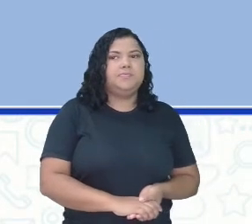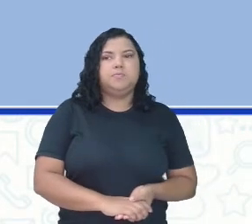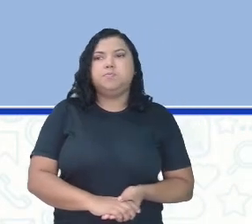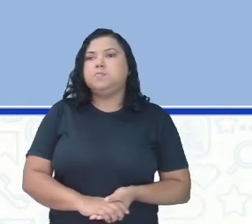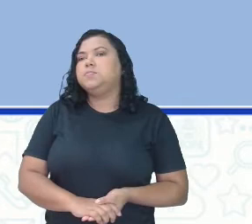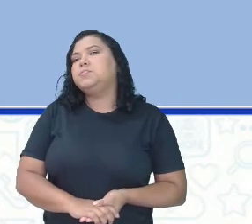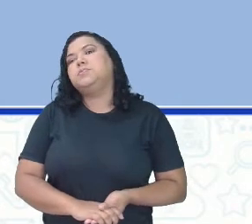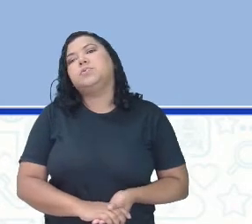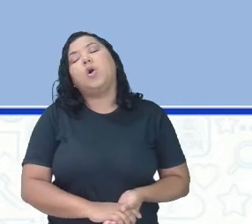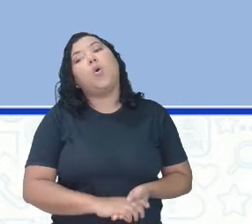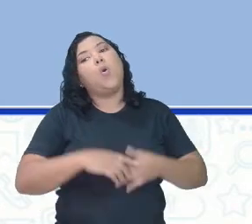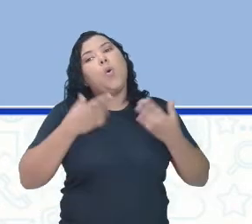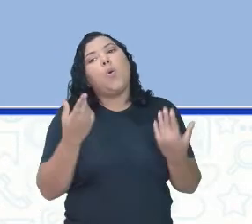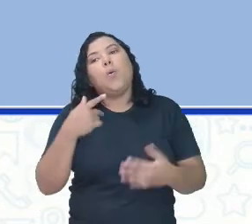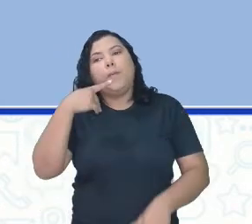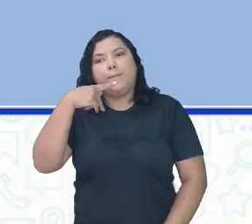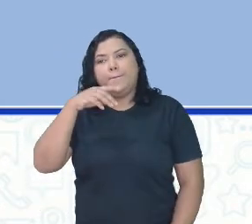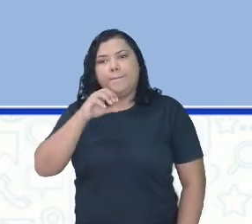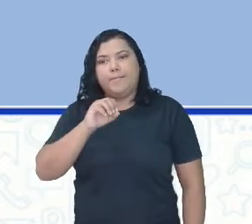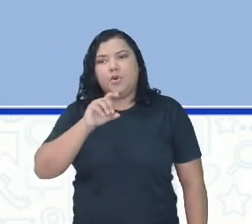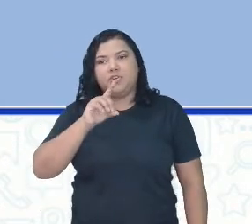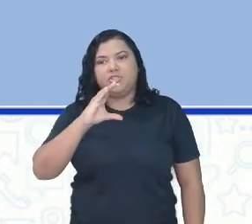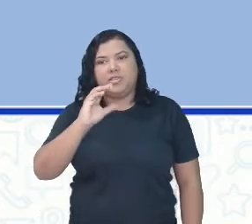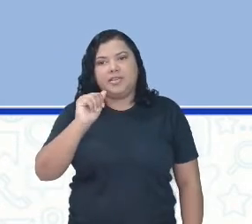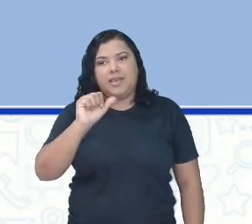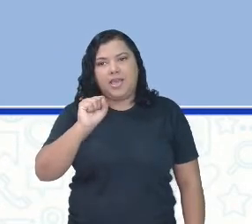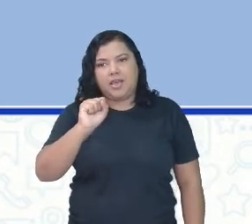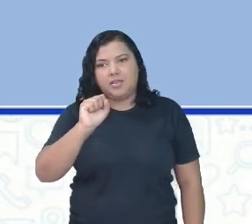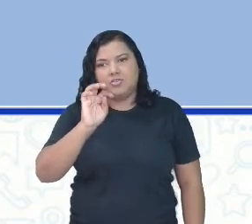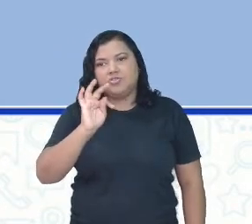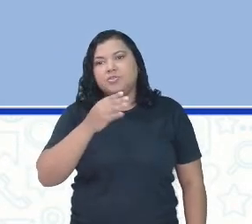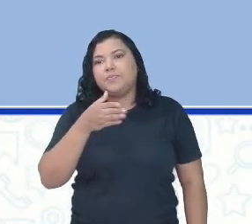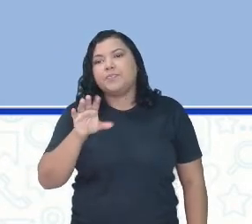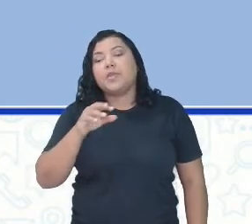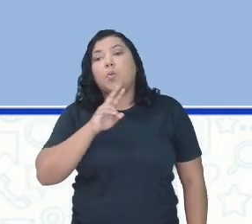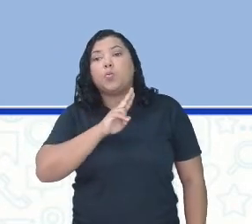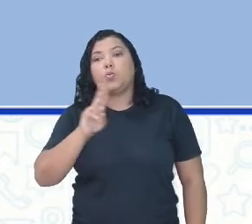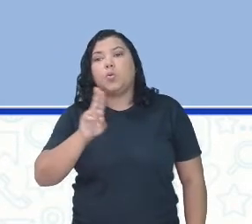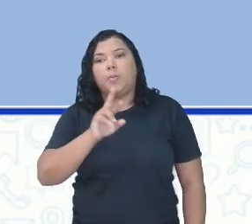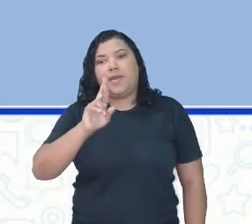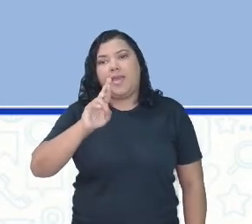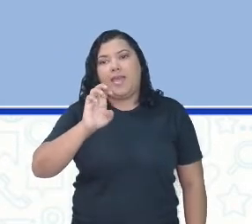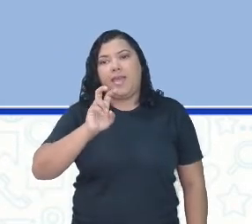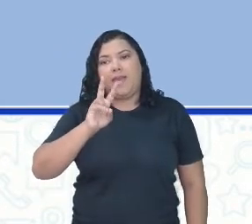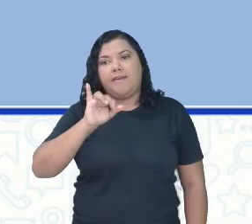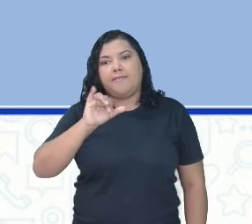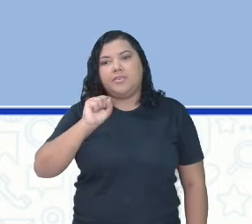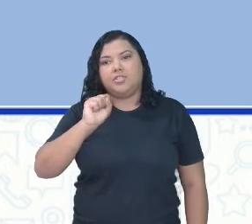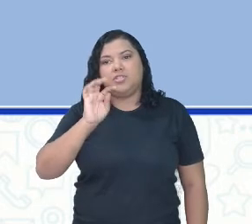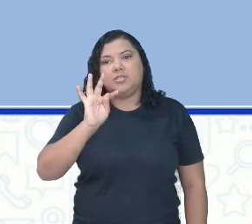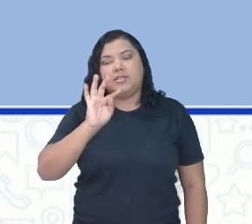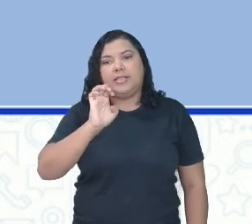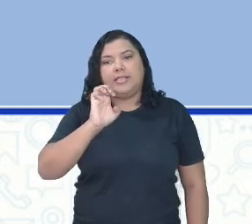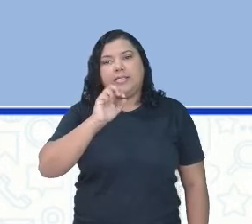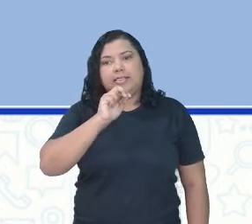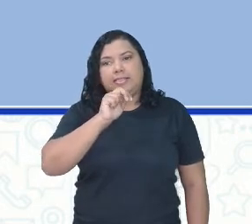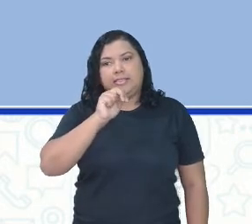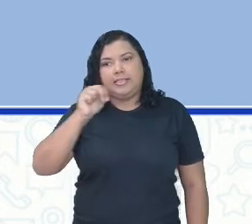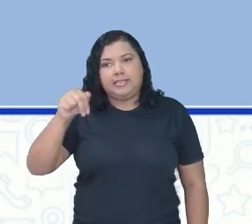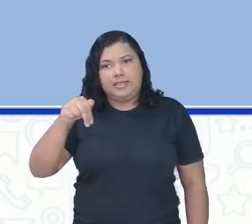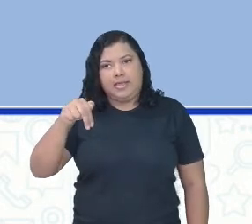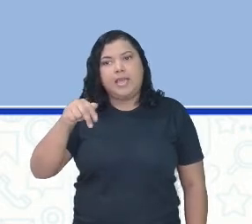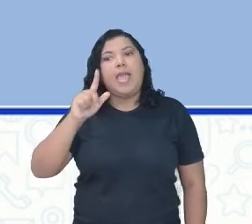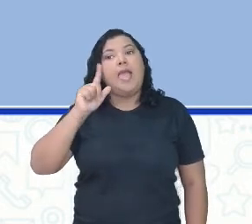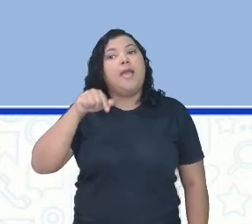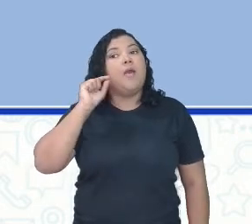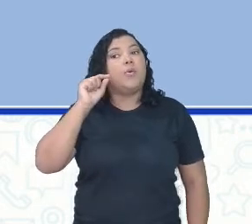Revestem é um projeto em parceria do Jornal Joca e da Rádio CBN. A